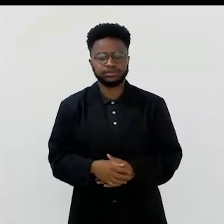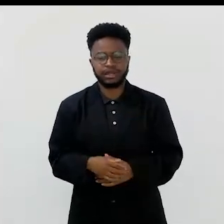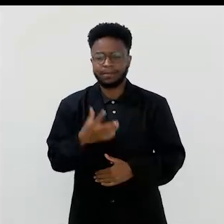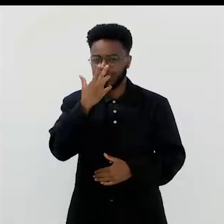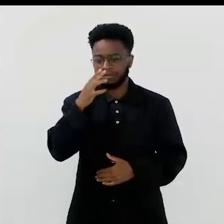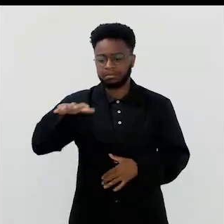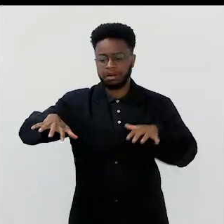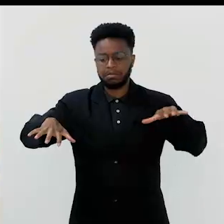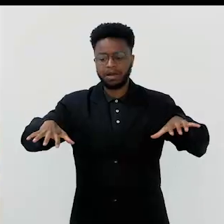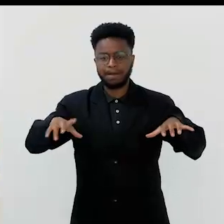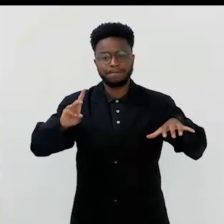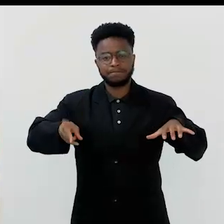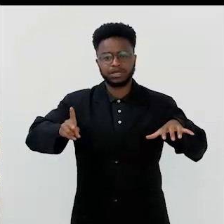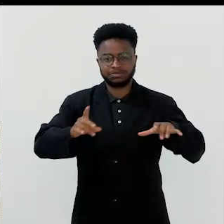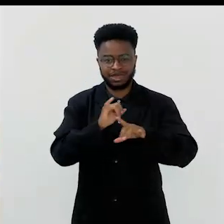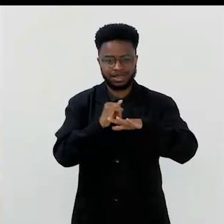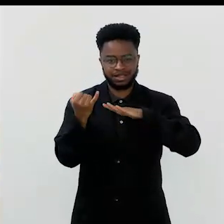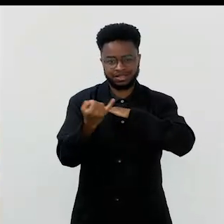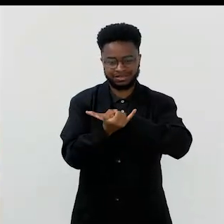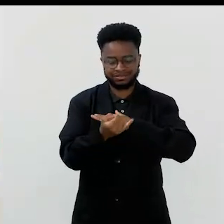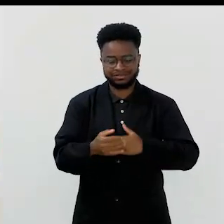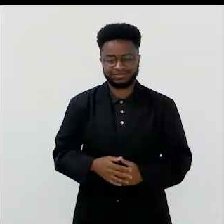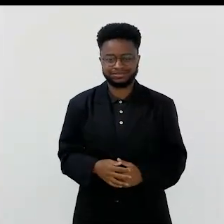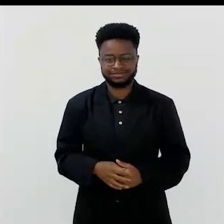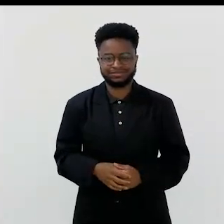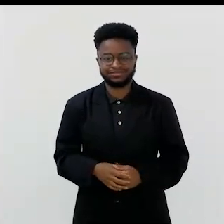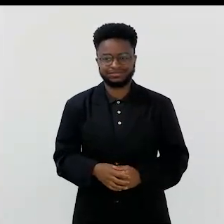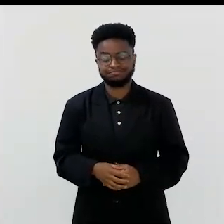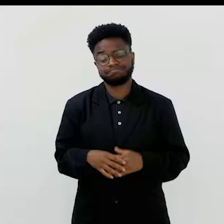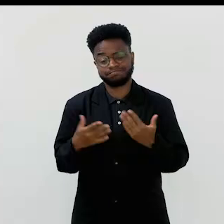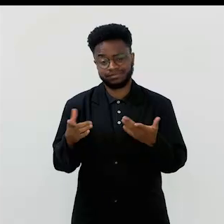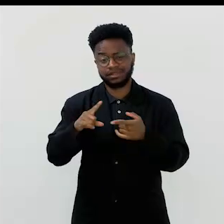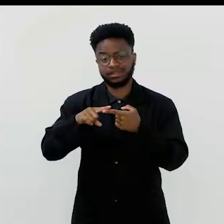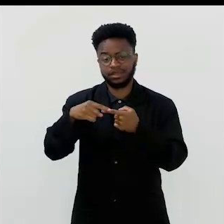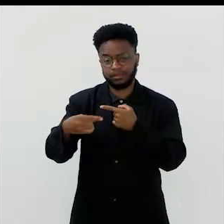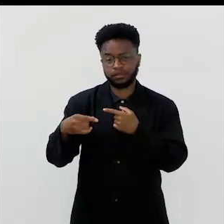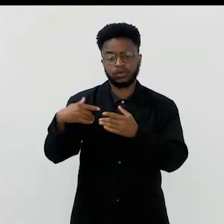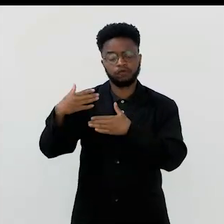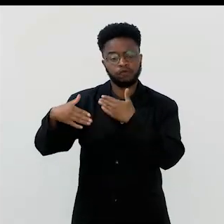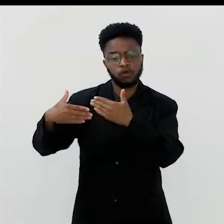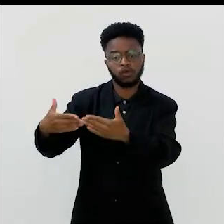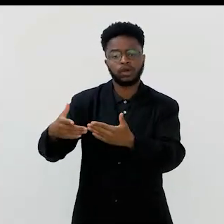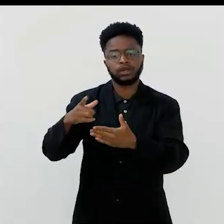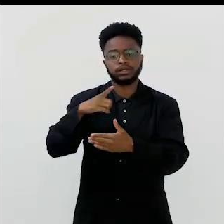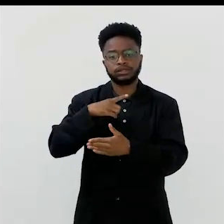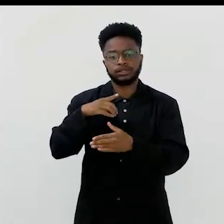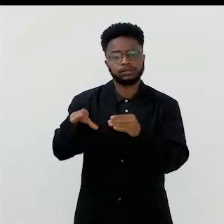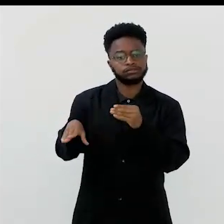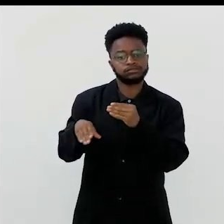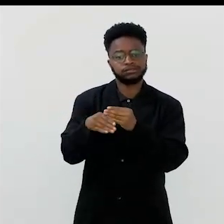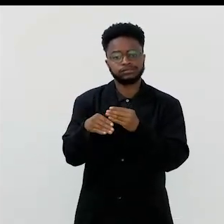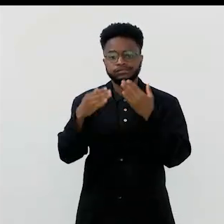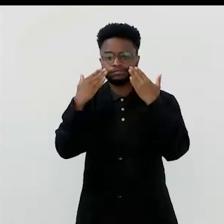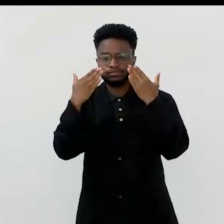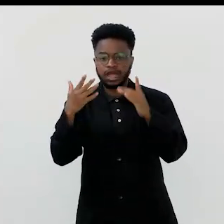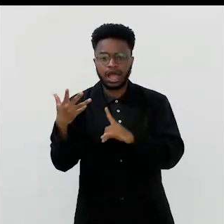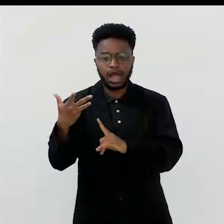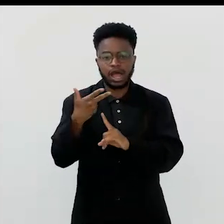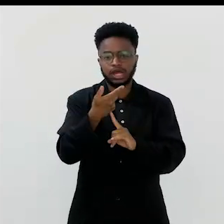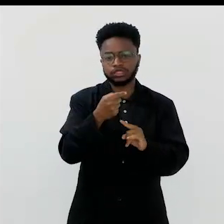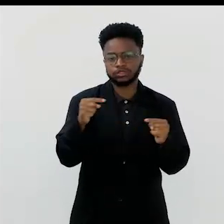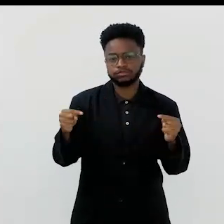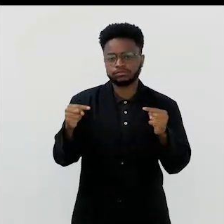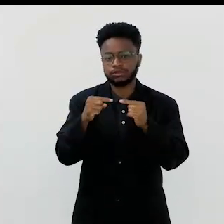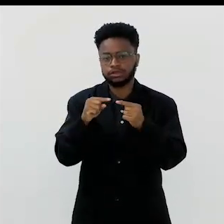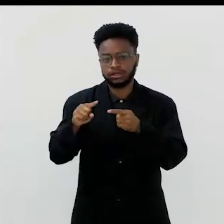Coisas. Eram duas facções numa ilha. É mais ou menos isso aí. Aí foi evoluindo, né? Foi se acrescentando a parte alegórica, a